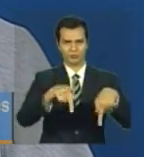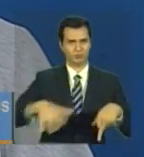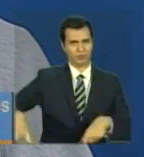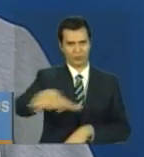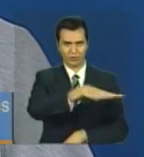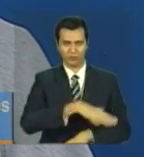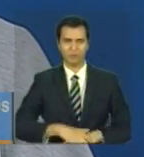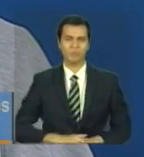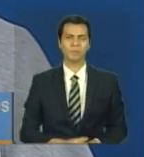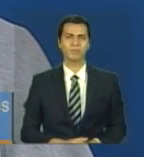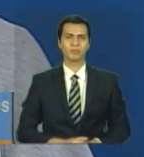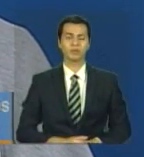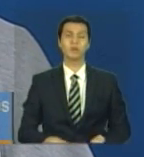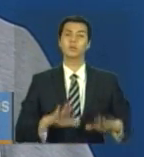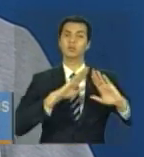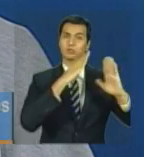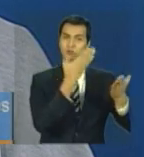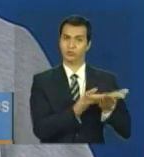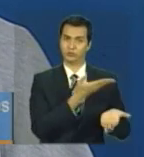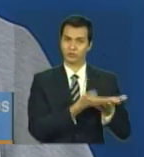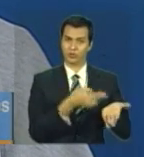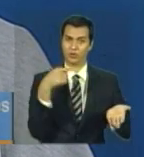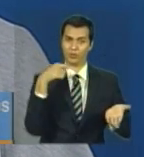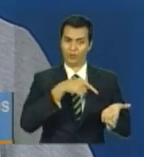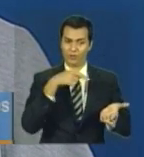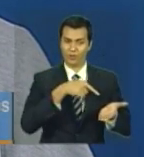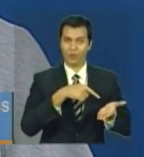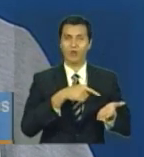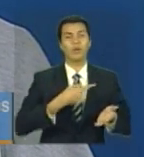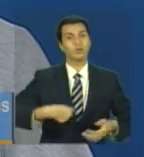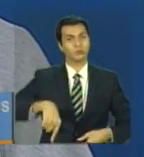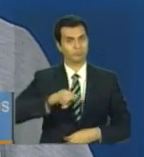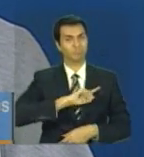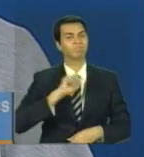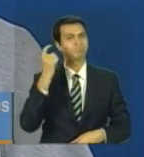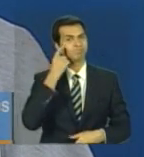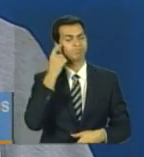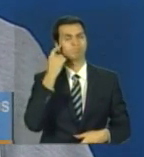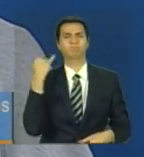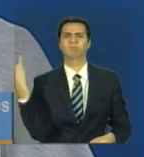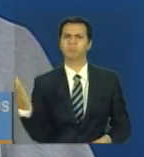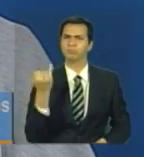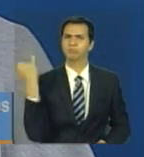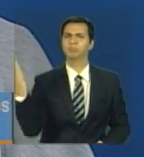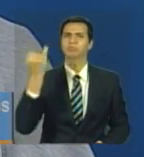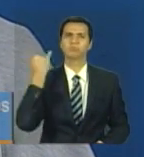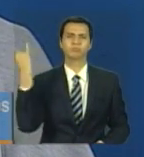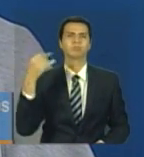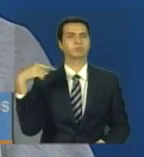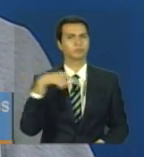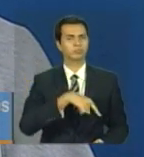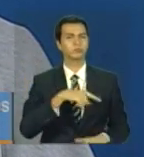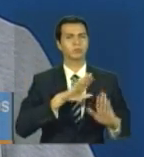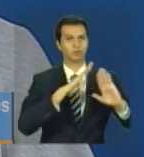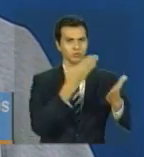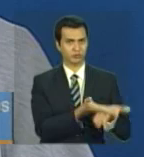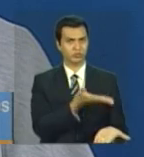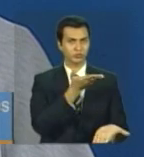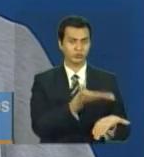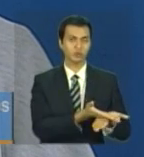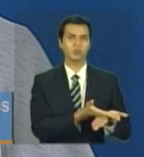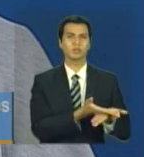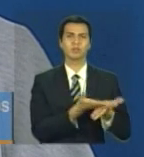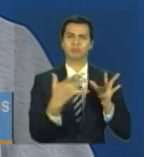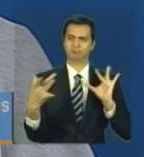vista das escolas, nós... sim, consideramos fundamental o envolvimento, né, da